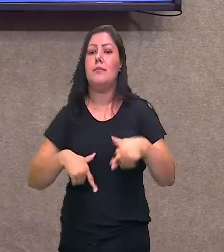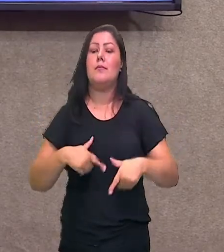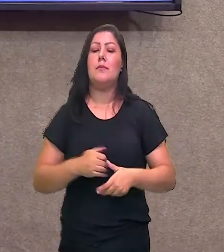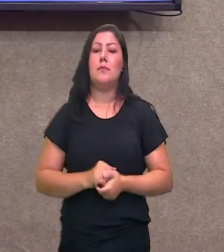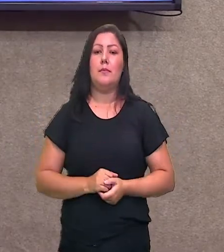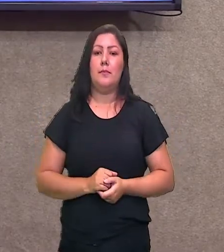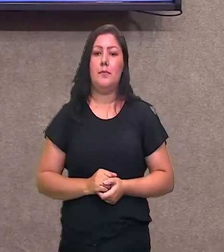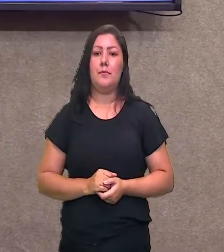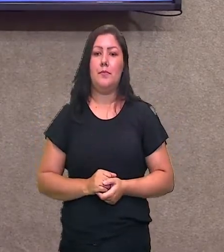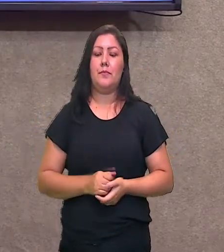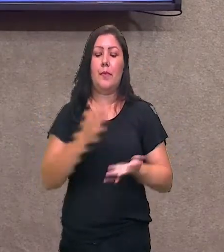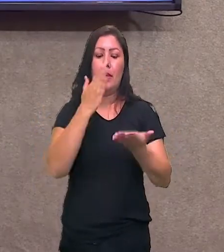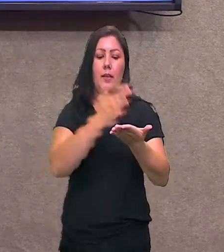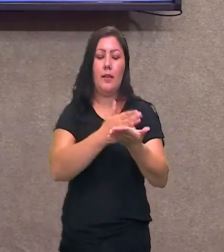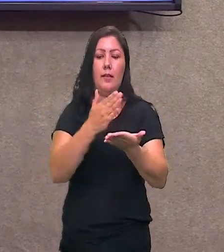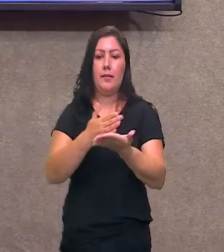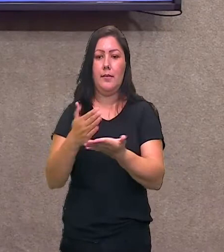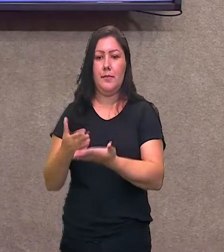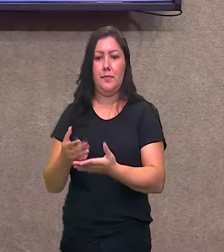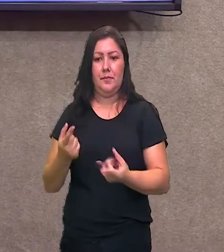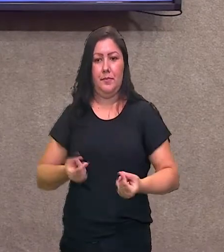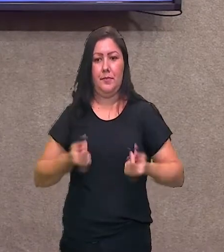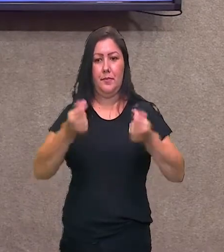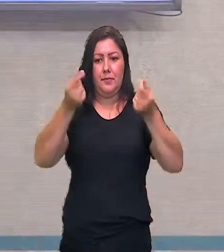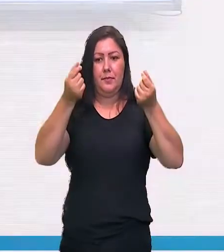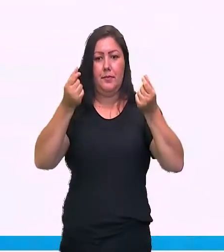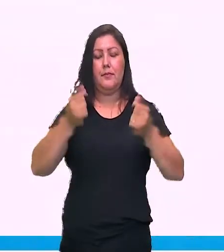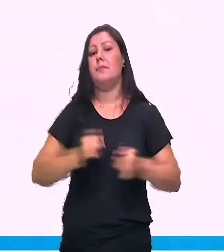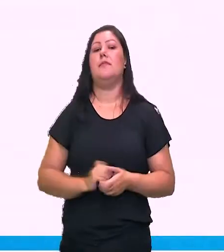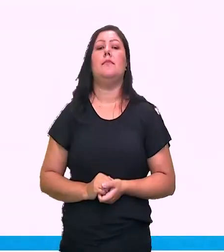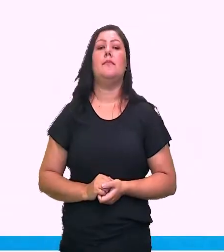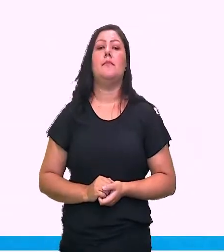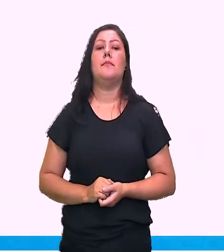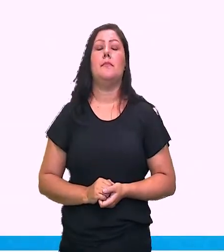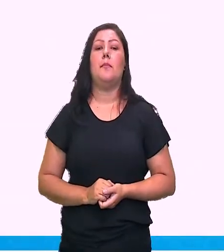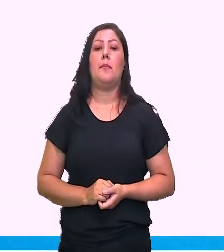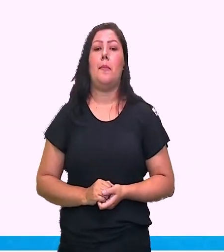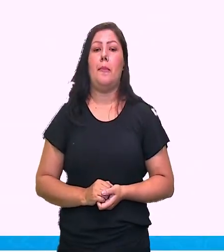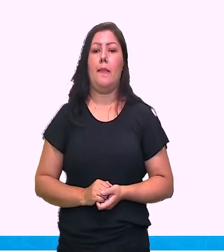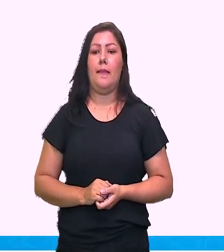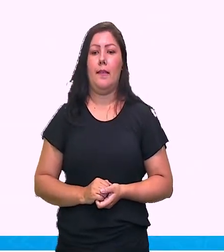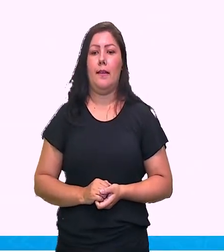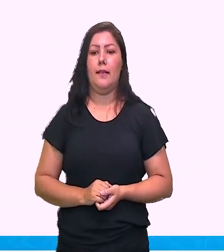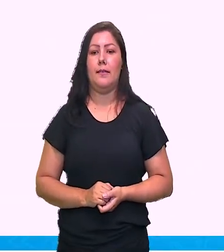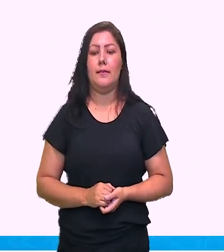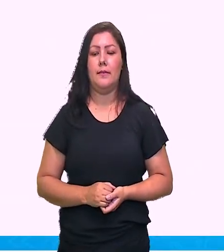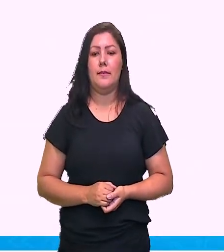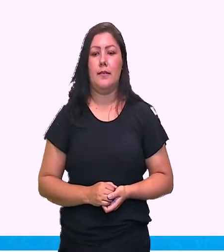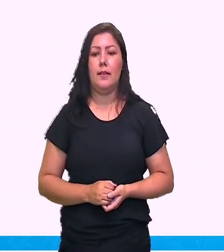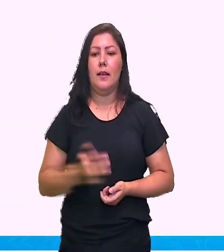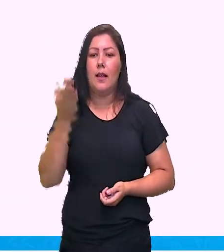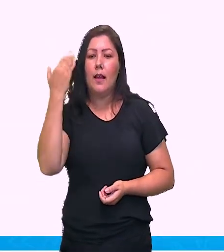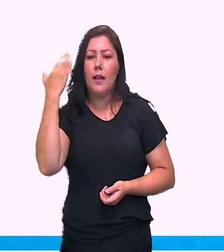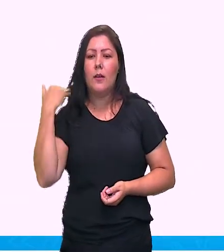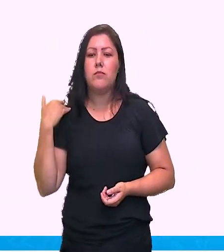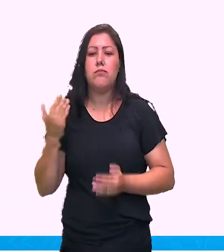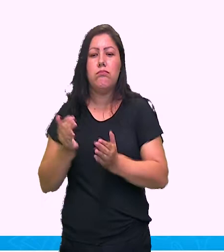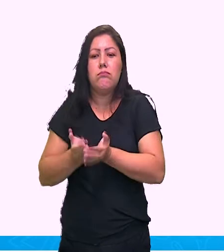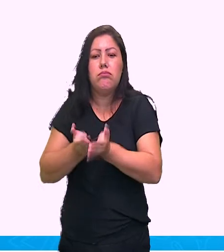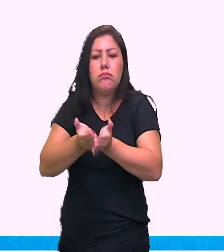capitalismo? A primeira fase, comercial. Lembra lá atrás as grandes